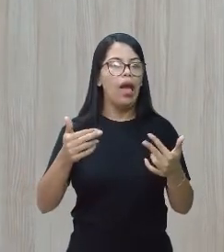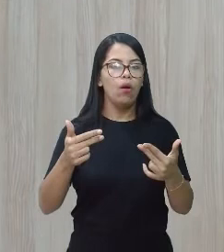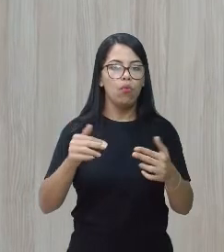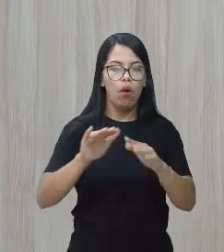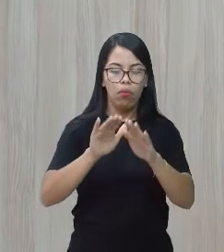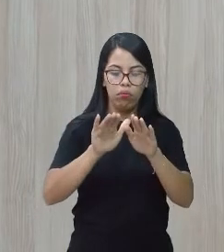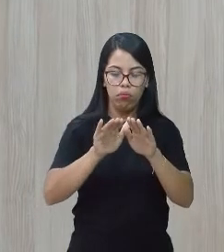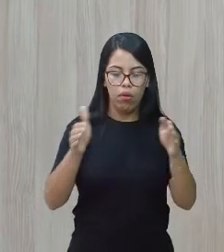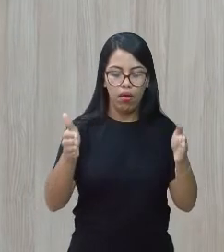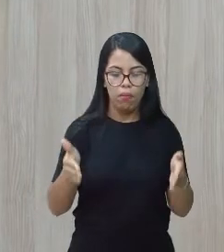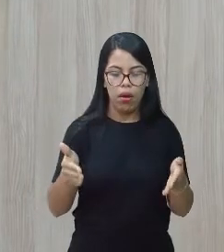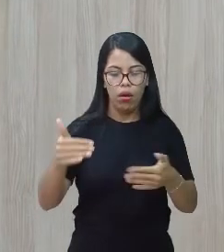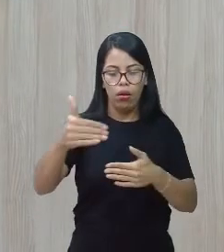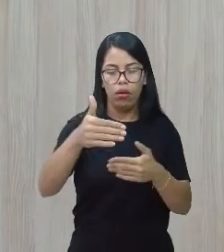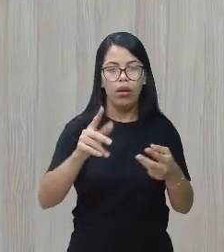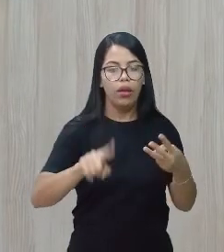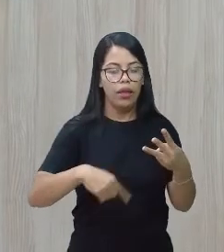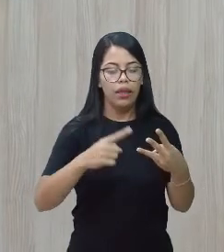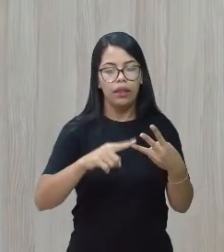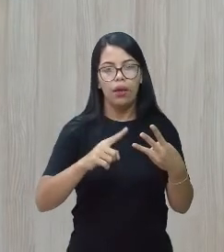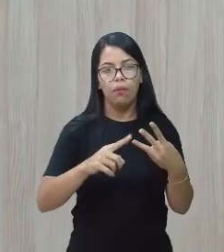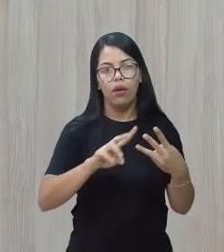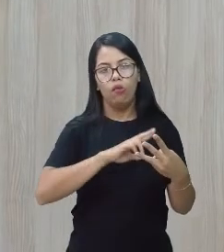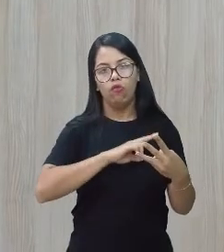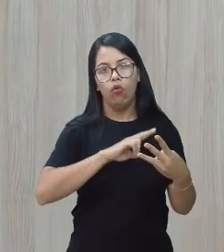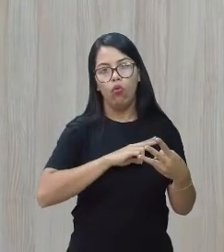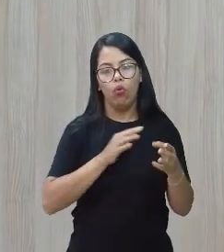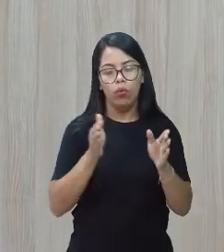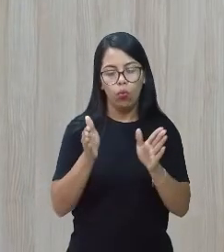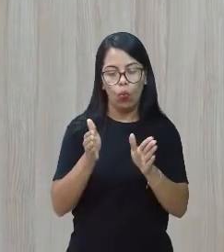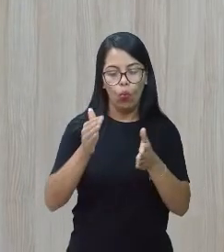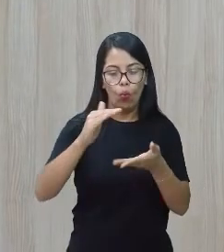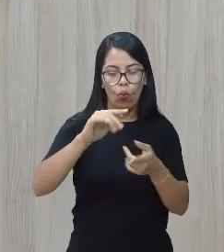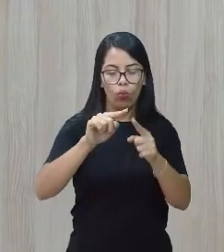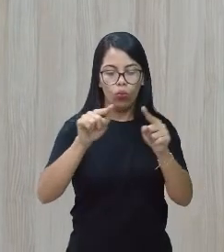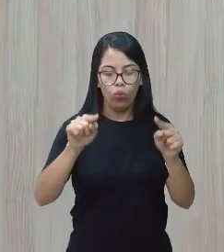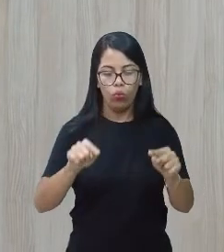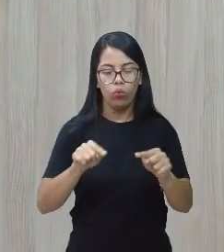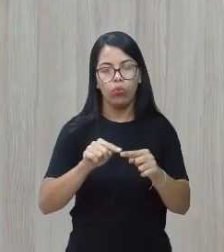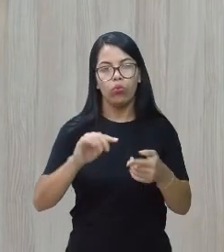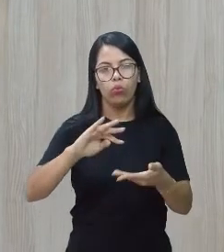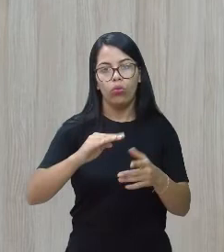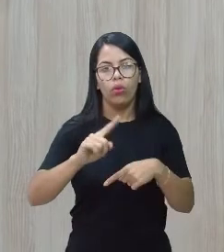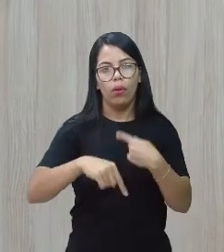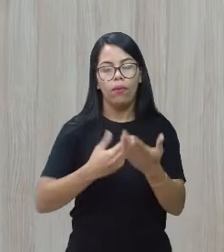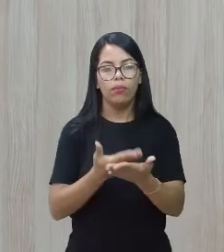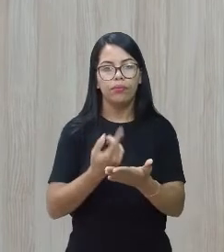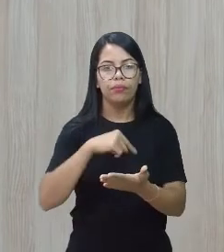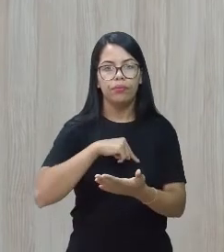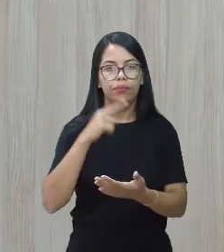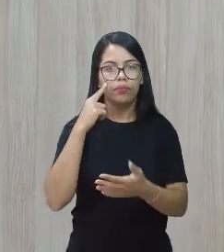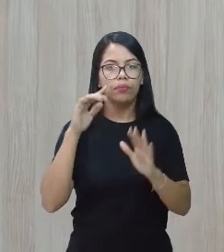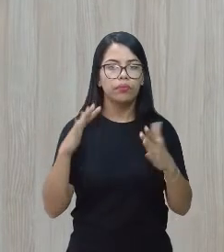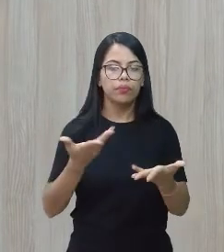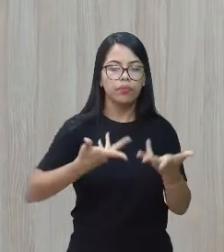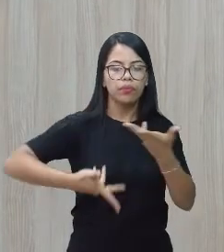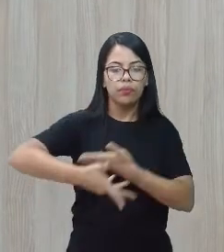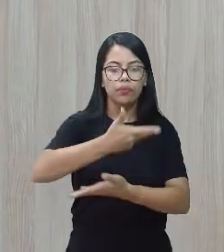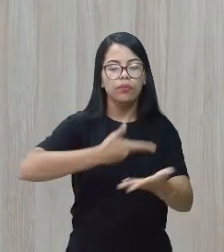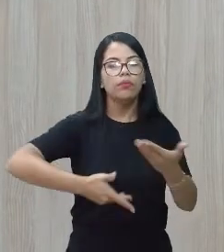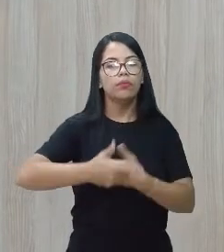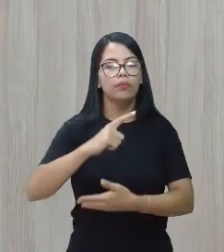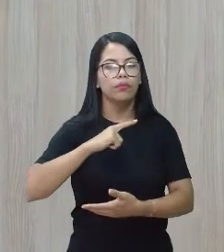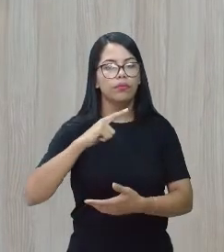e também do volume do cubo, tá bom? Na próxima aula, a gente vai ver aí a questão da relação que